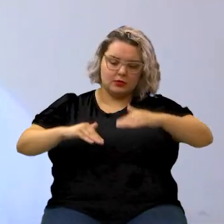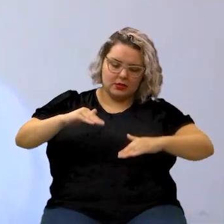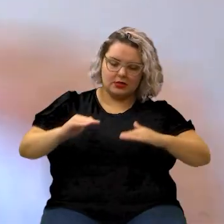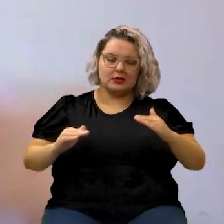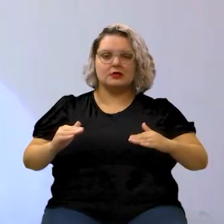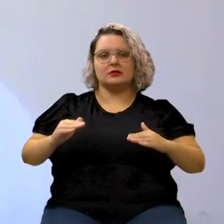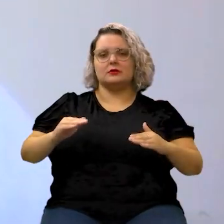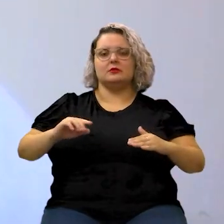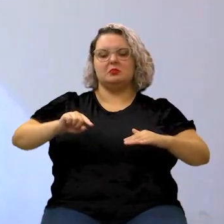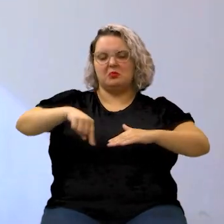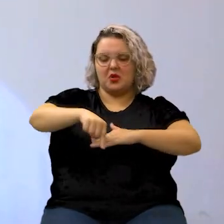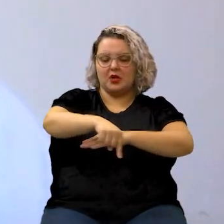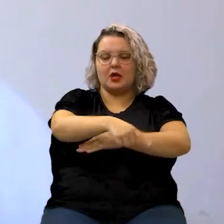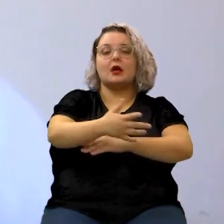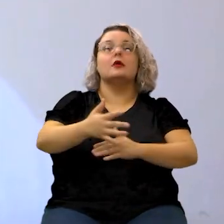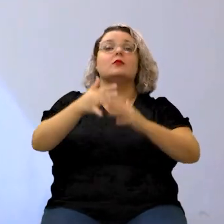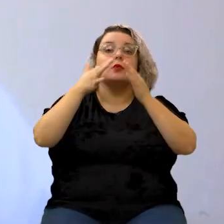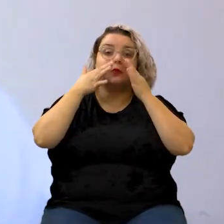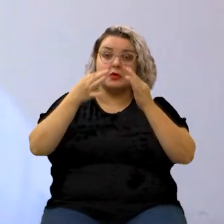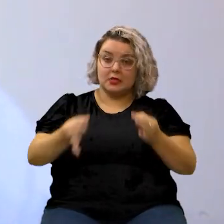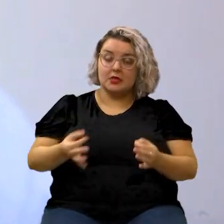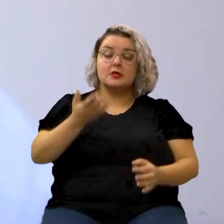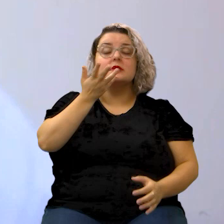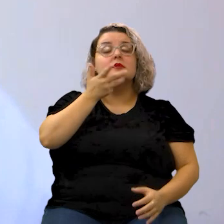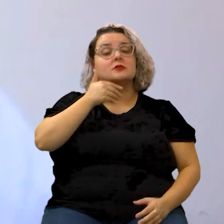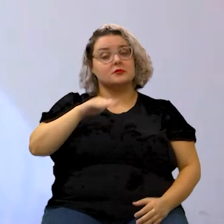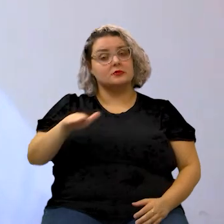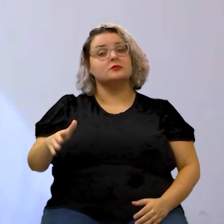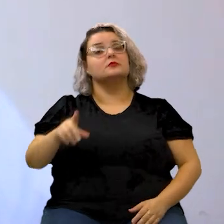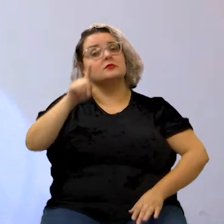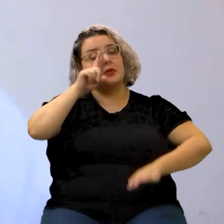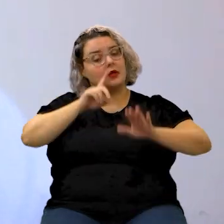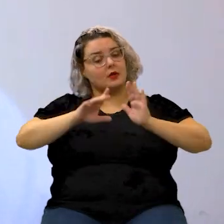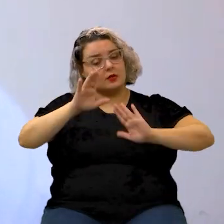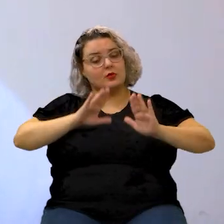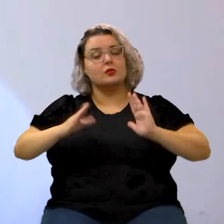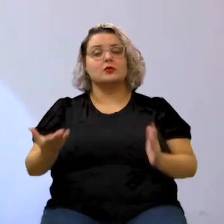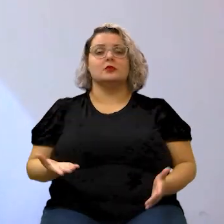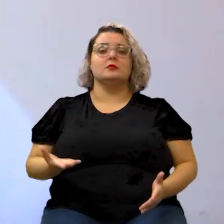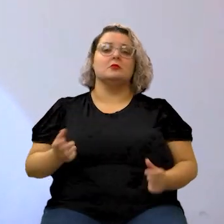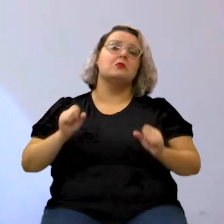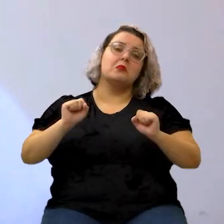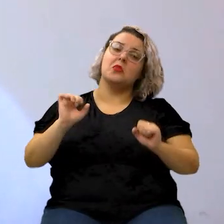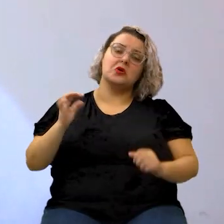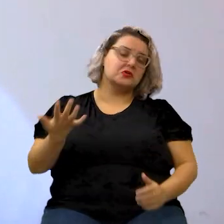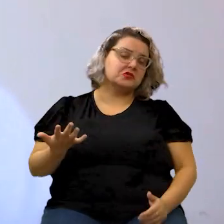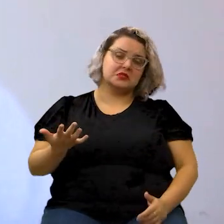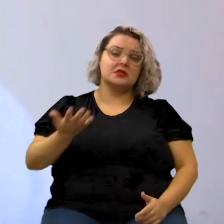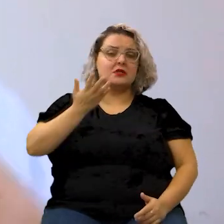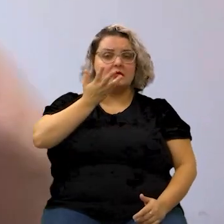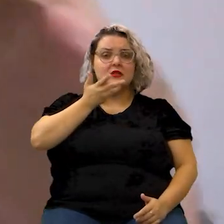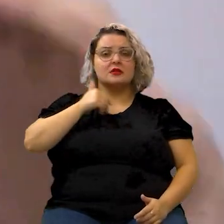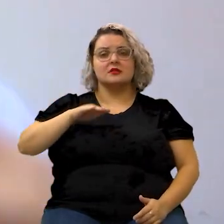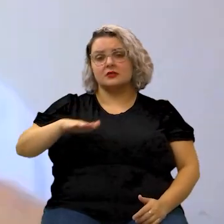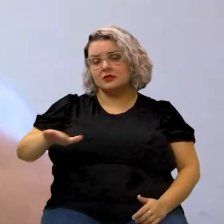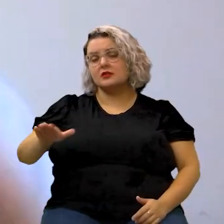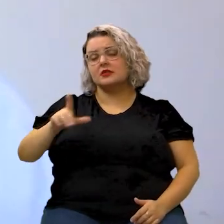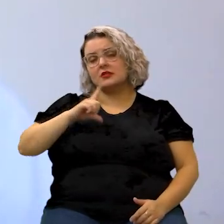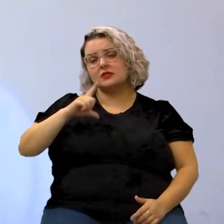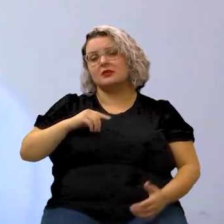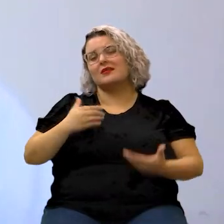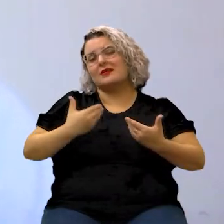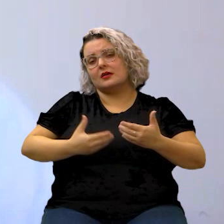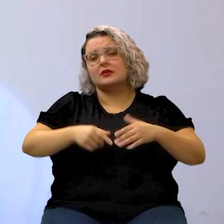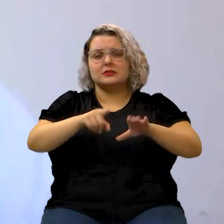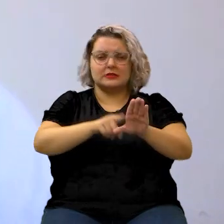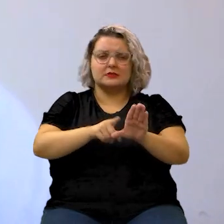um solo que ele é instável, ficar sempre de olho nessa criança e tomando cuidado, né? Pode ser que a criança também tenha um certo cansaço no